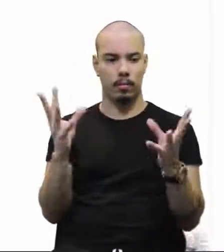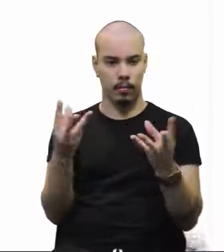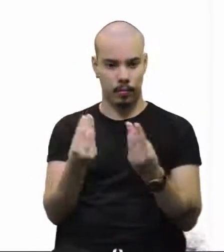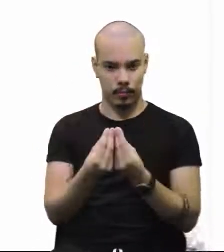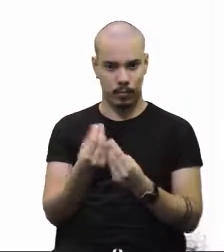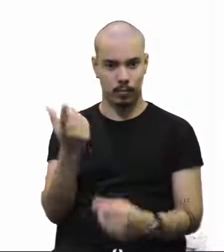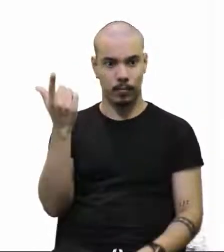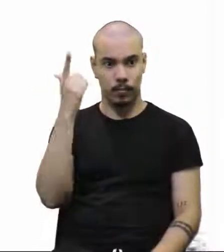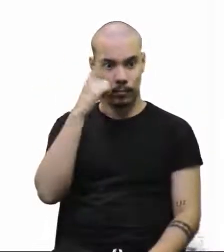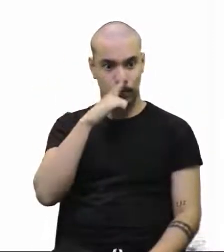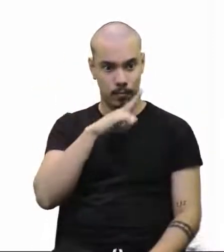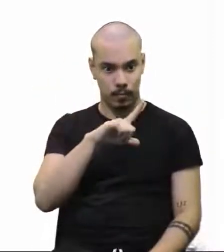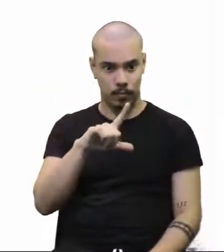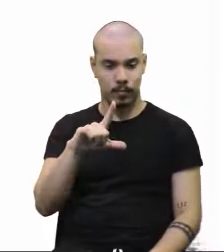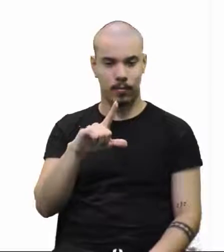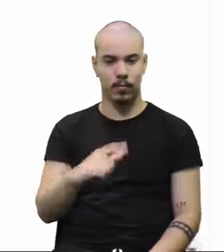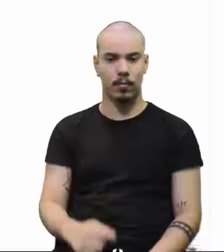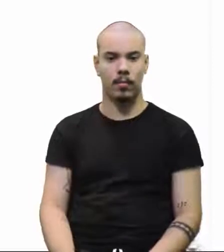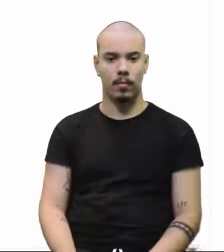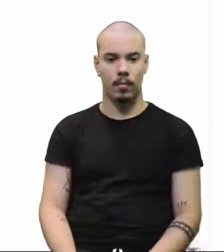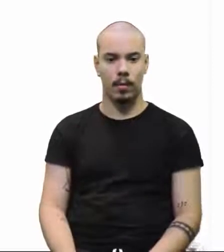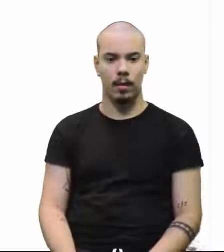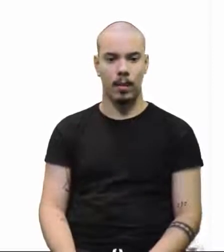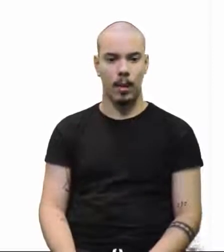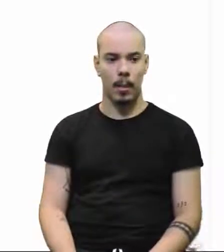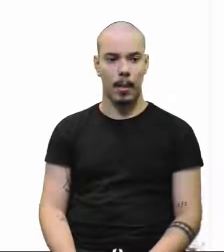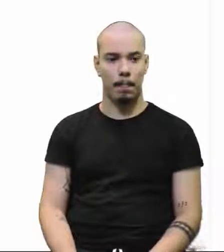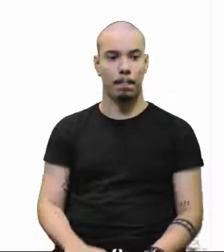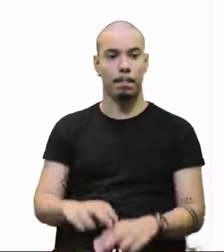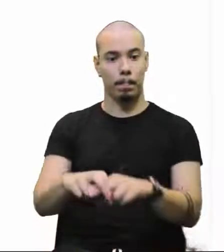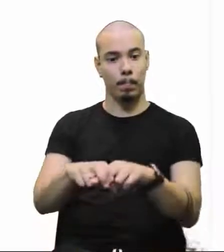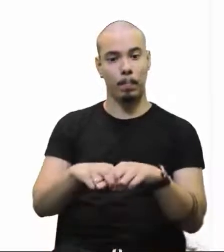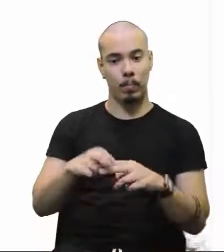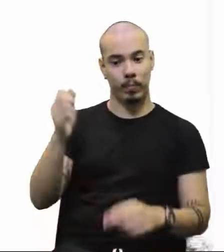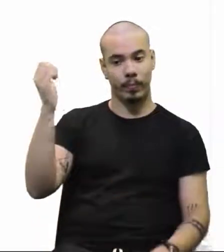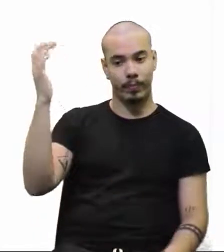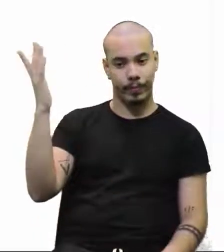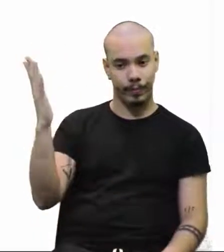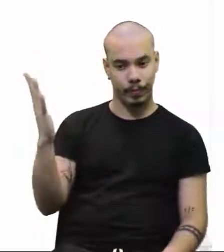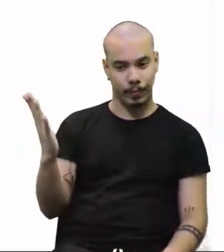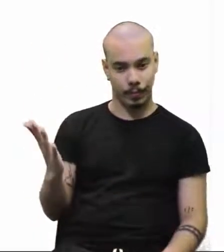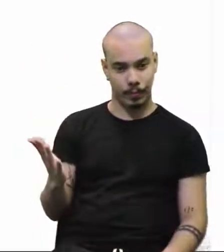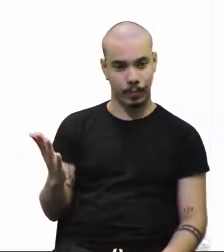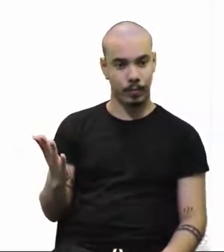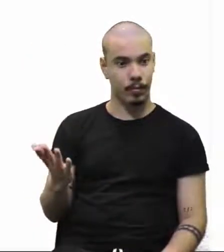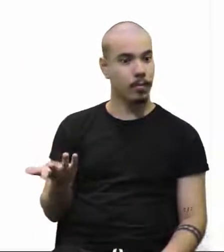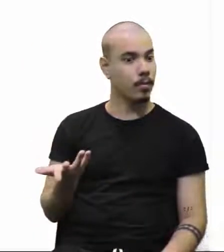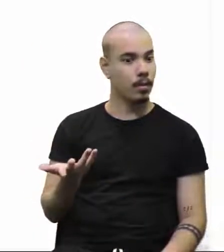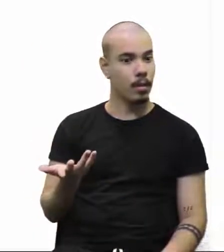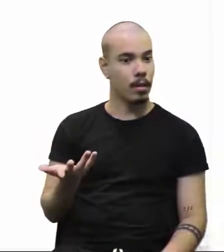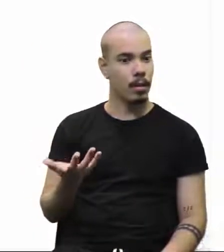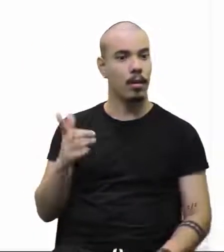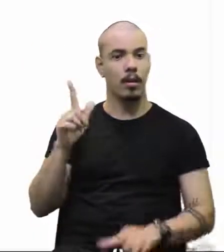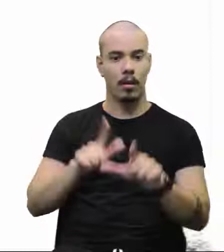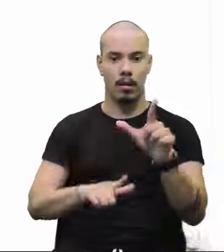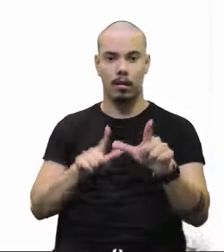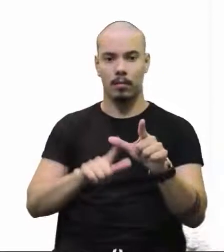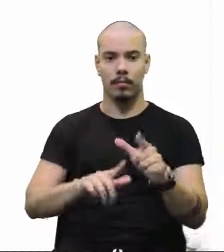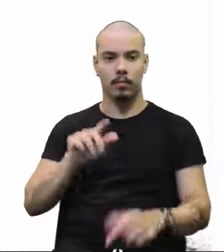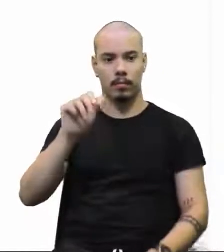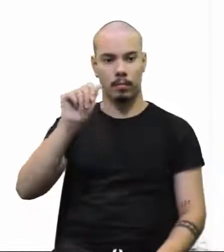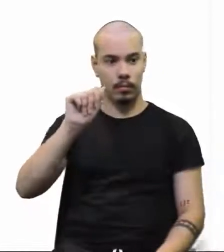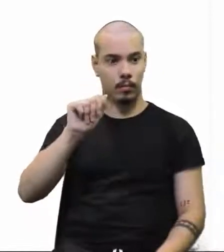vão se mover, né? Então, dentre essas, qual seria? Aqui. A letra A, né? Na hora que